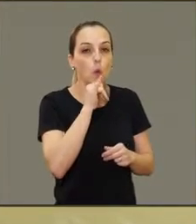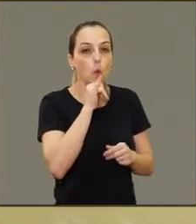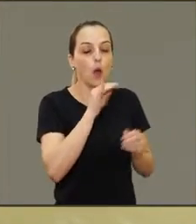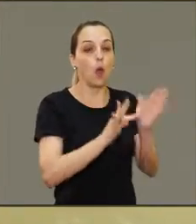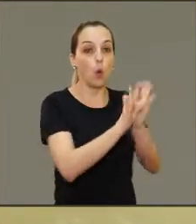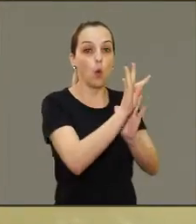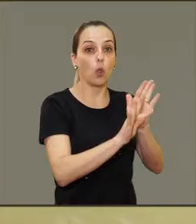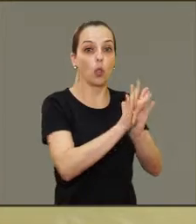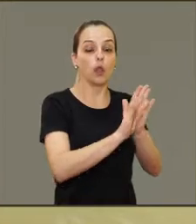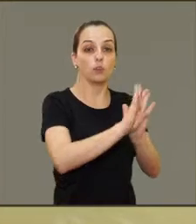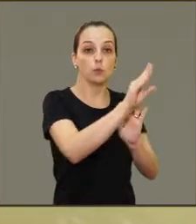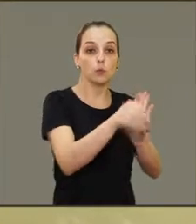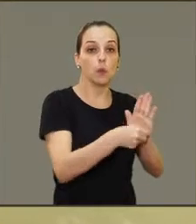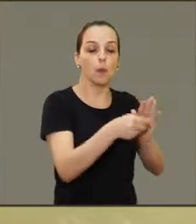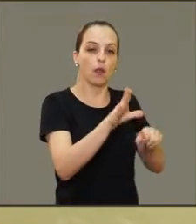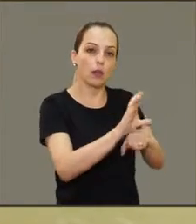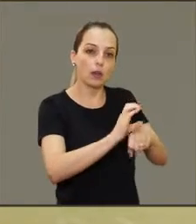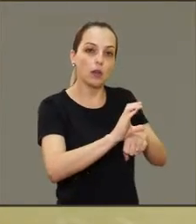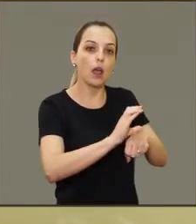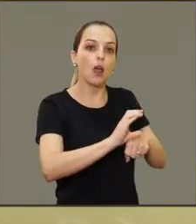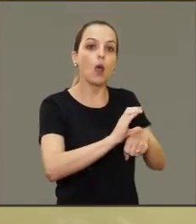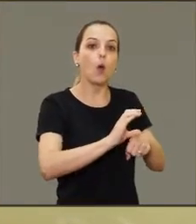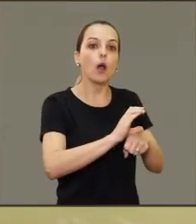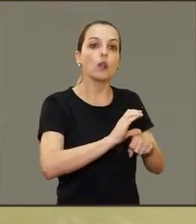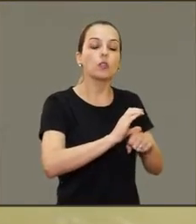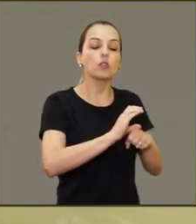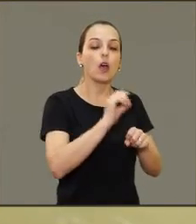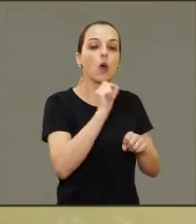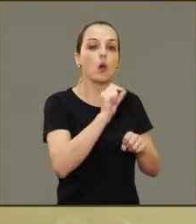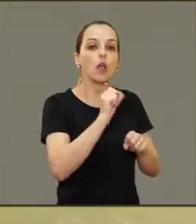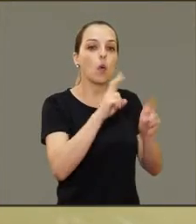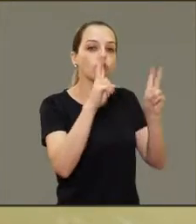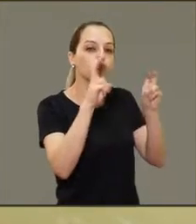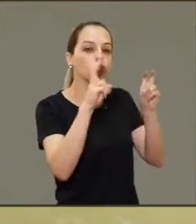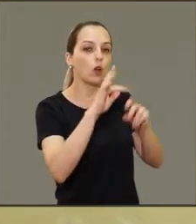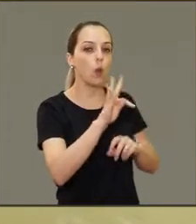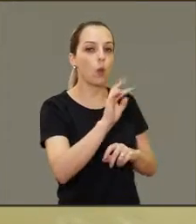Constitucional 95, que estabelece o teto para